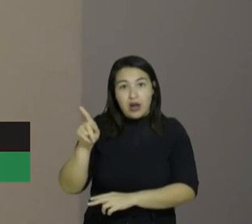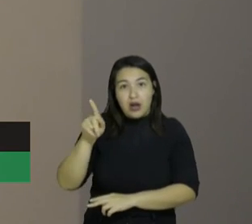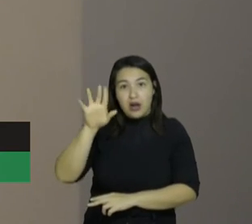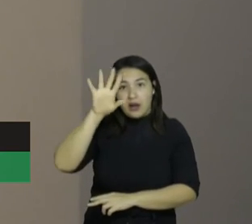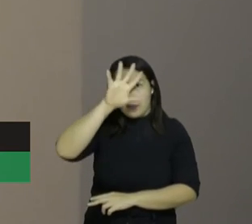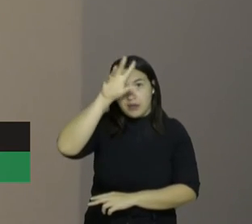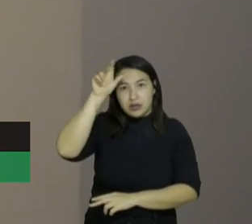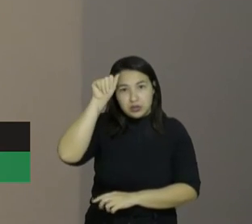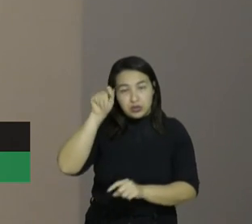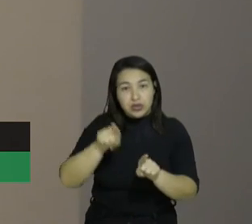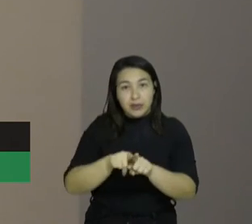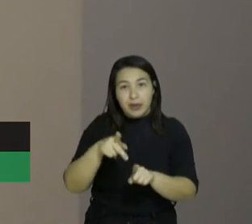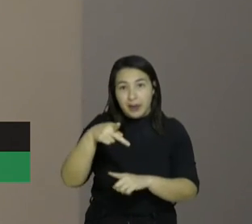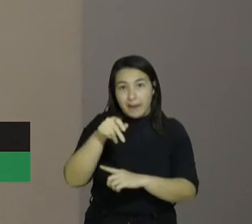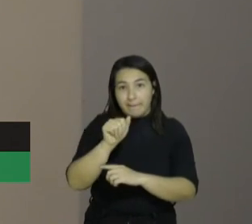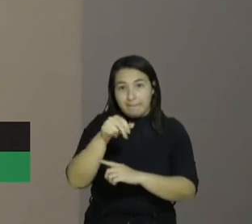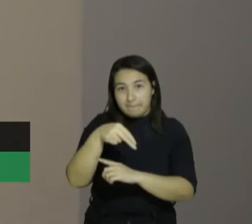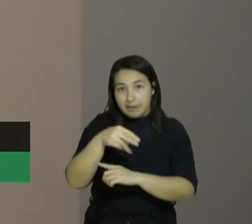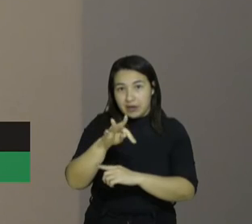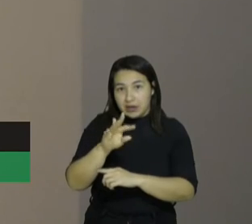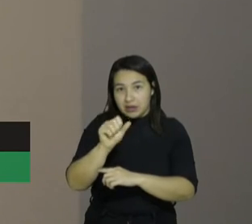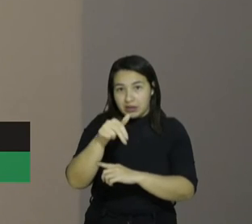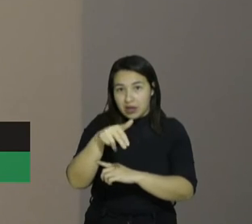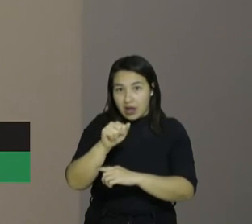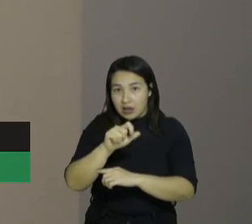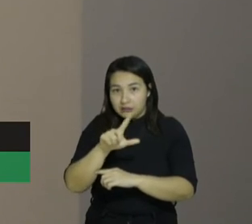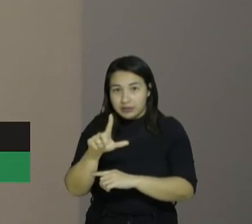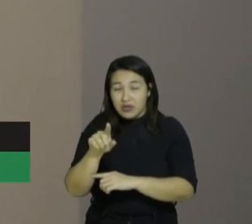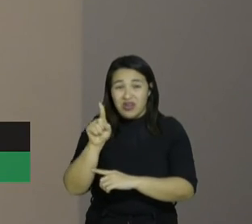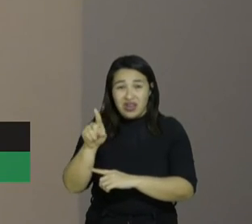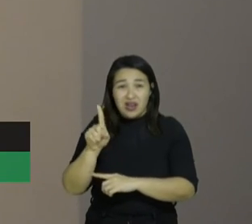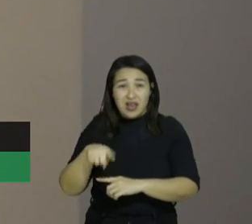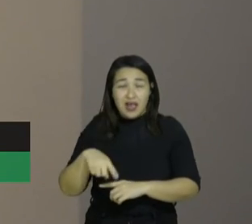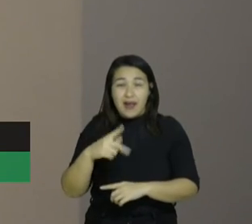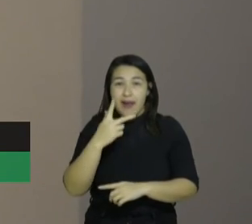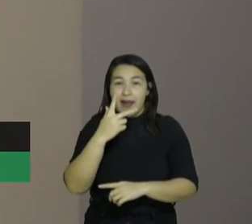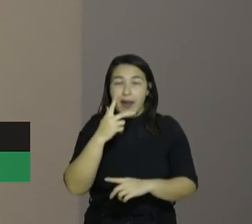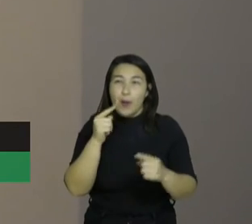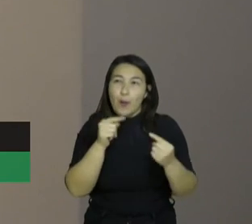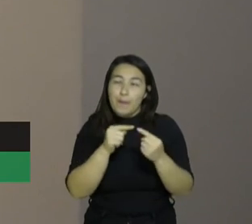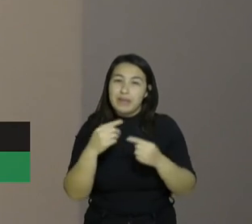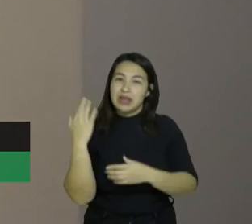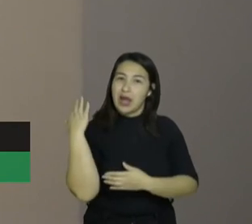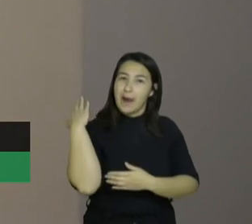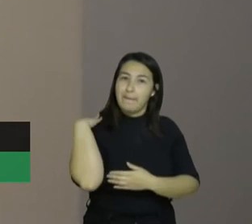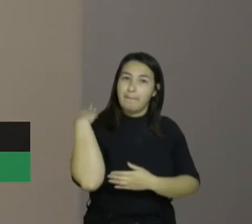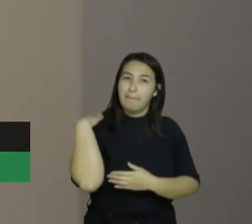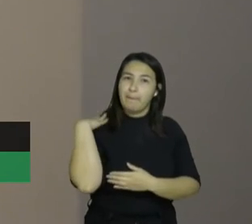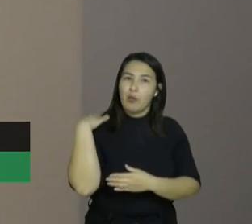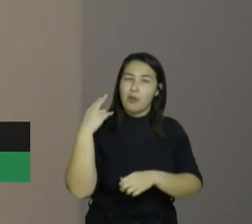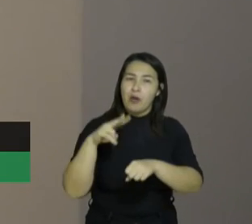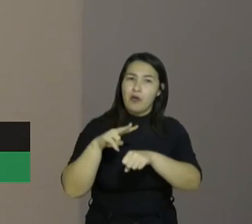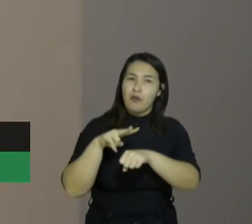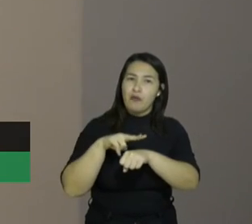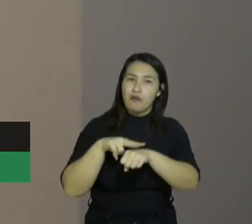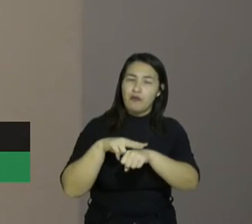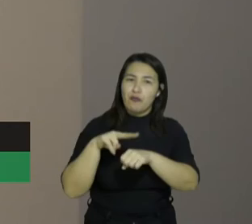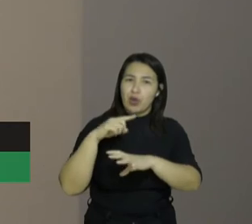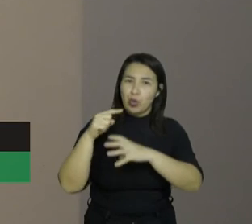esses ecossistemas não são apenas pulmões verdes do mundo são lares de comunidades indígenas e